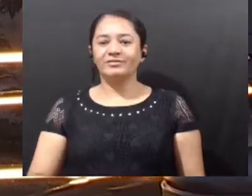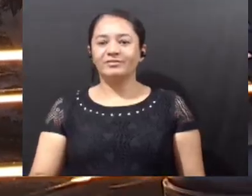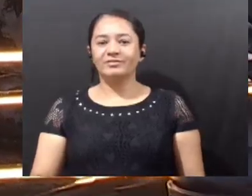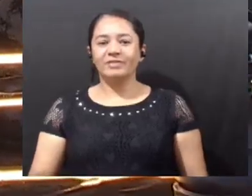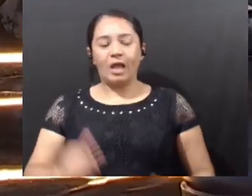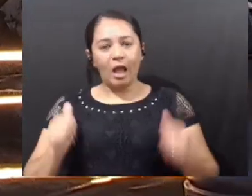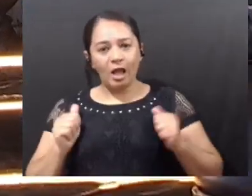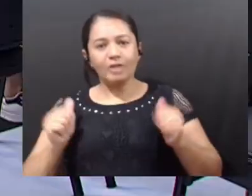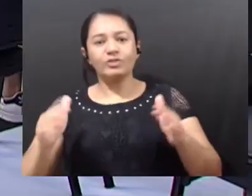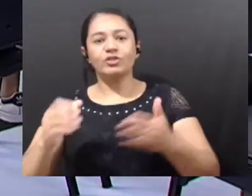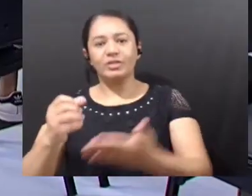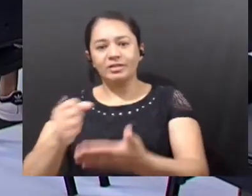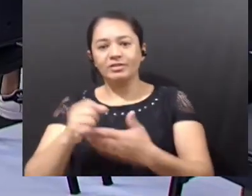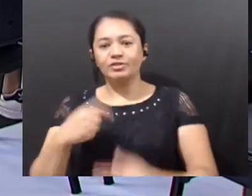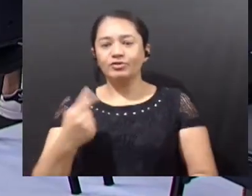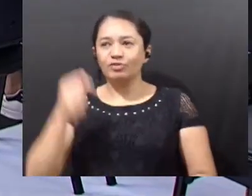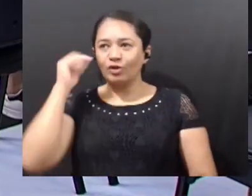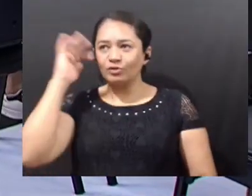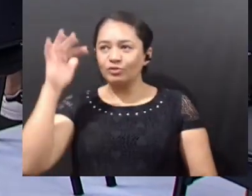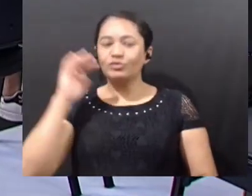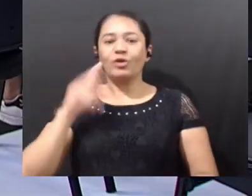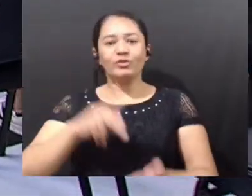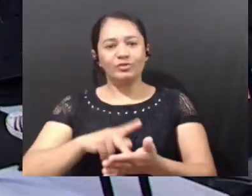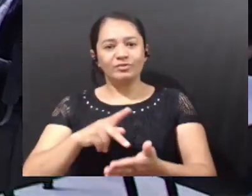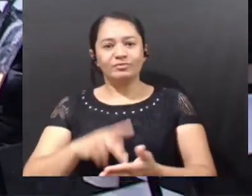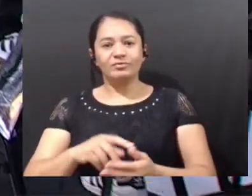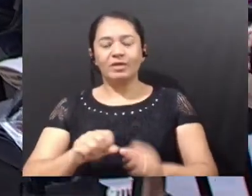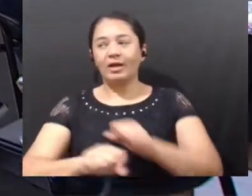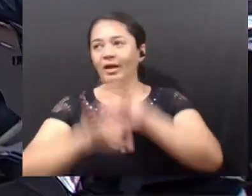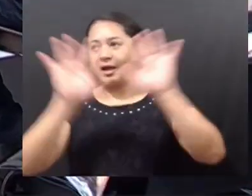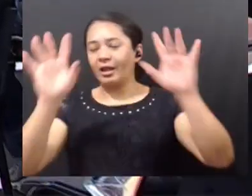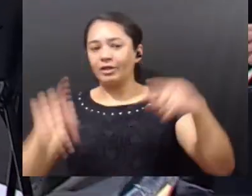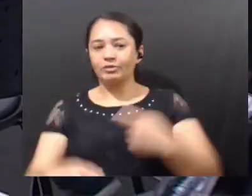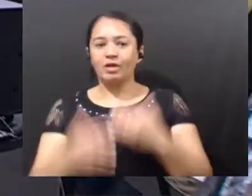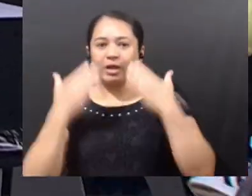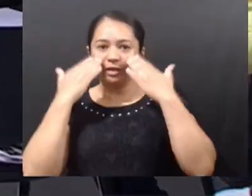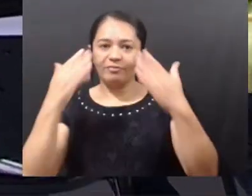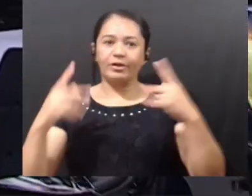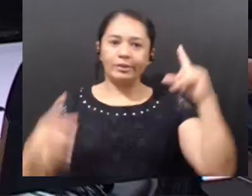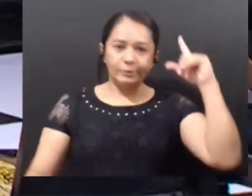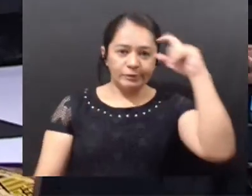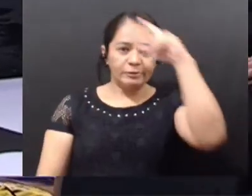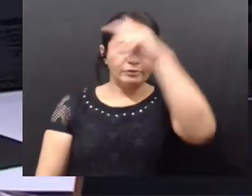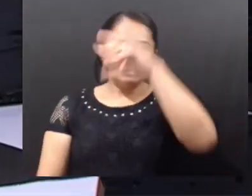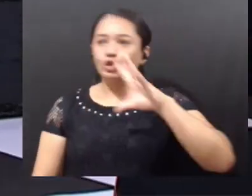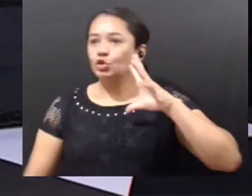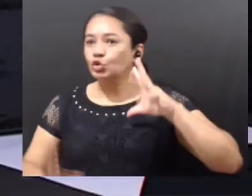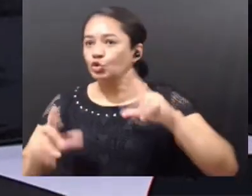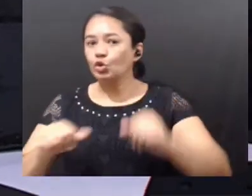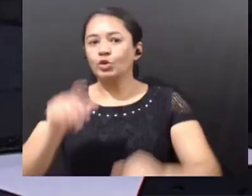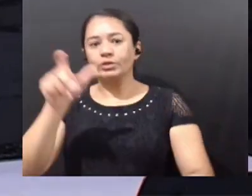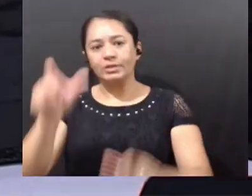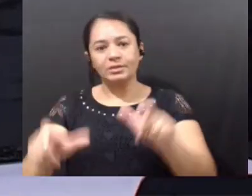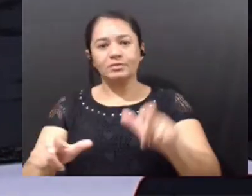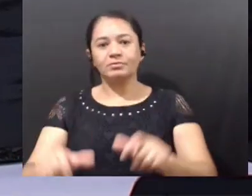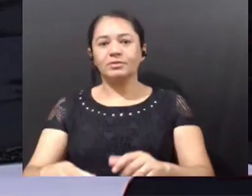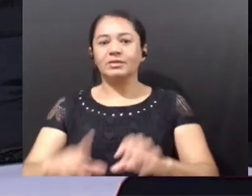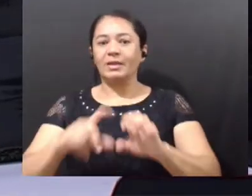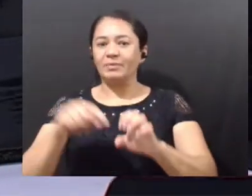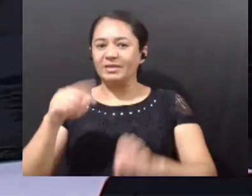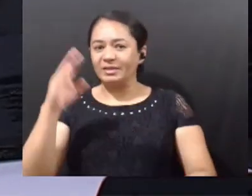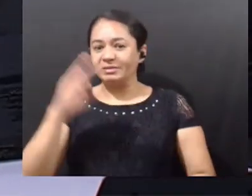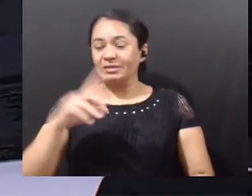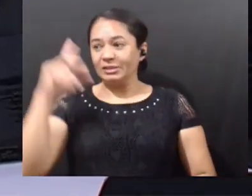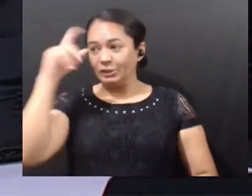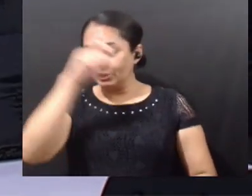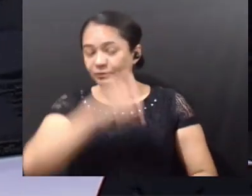nossos sonhos em realidade. É óbvio, a gente enfrenta dificuldades, todos nós enfrentamos. Empreender no Brasil é uma dificuldade por conta própria. Mas os